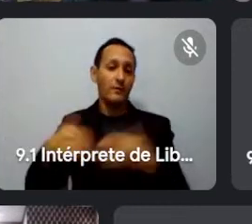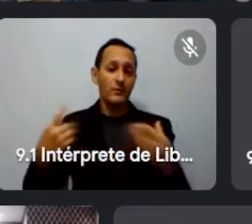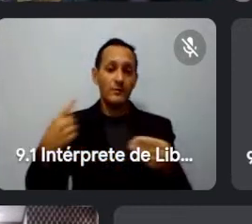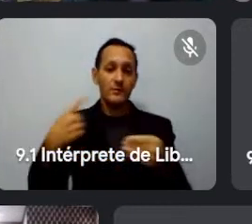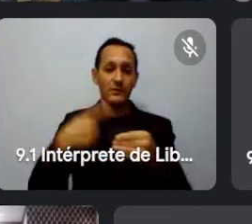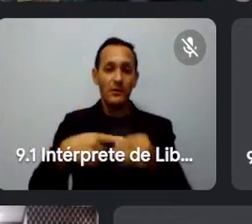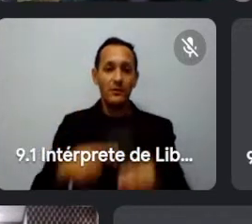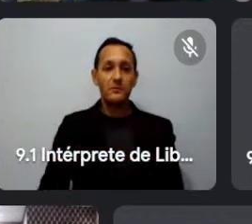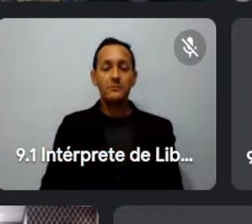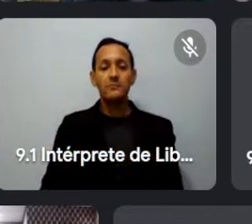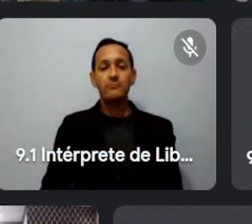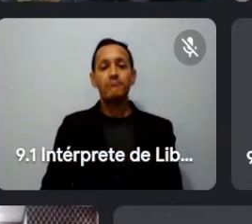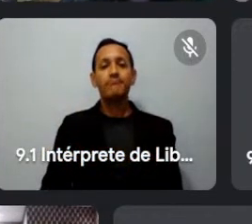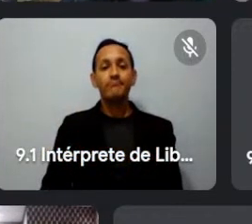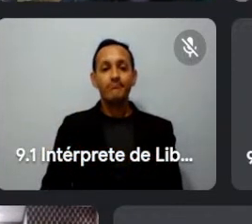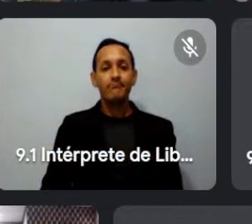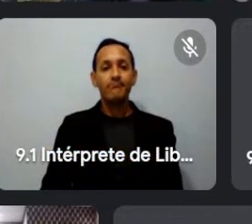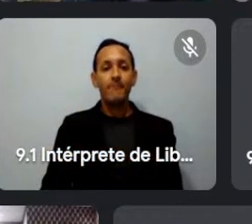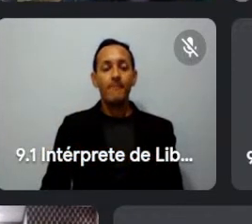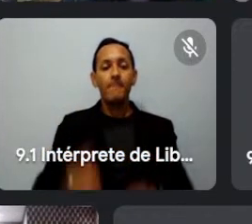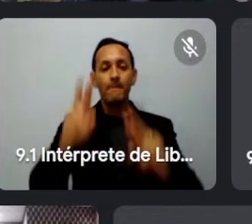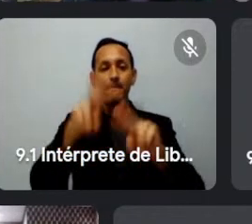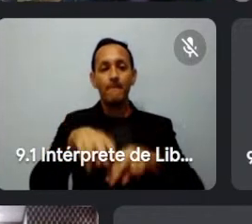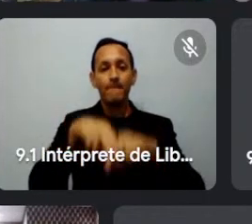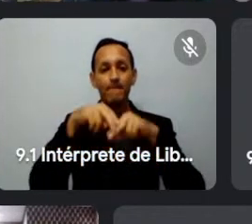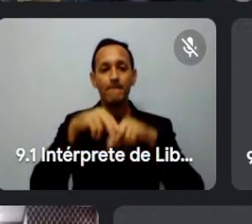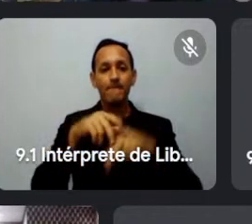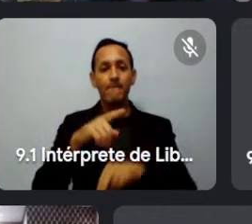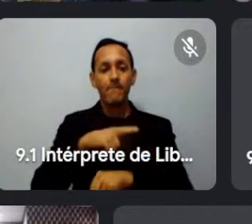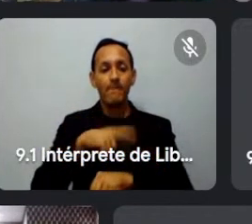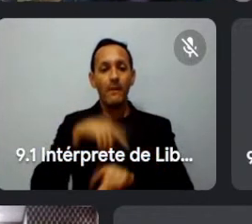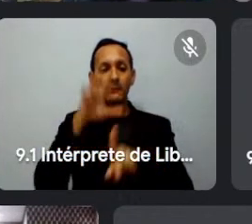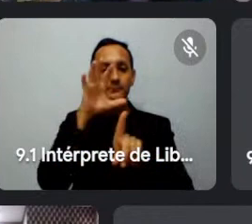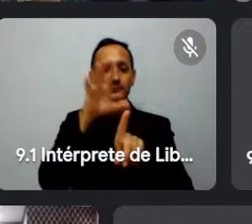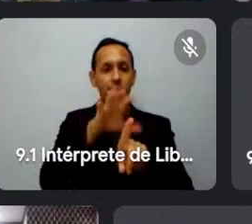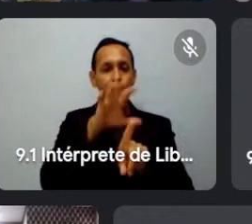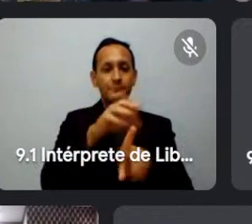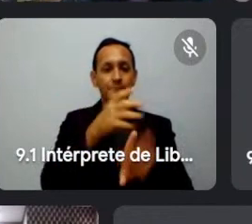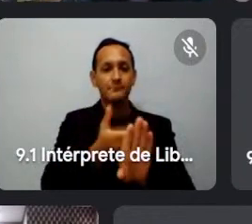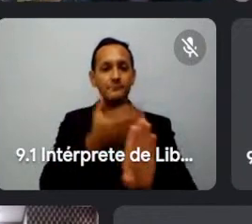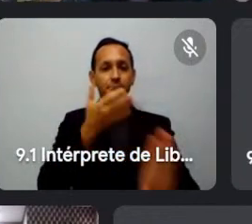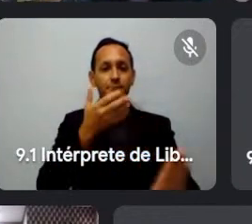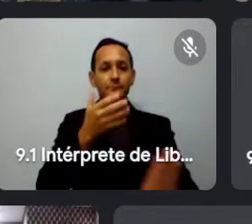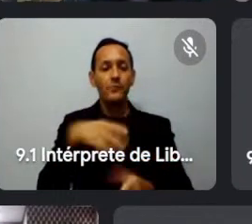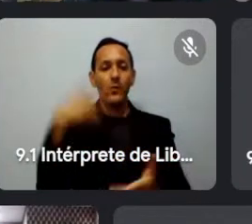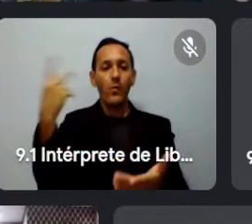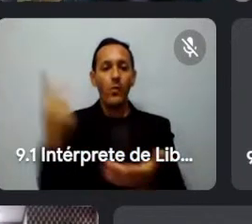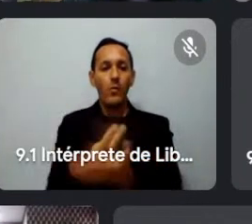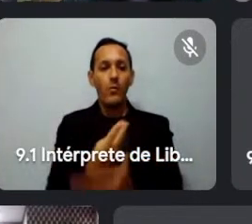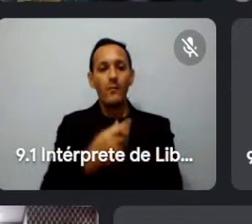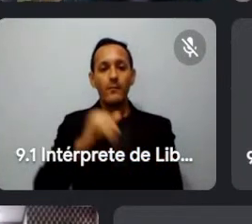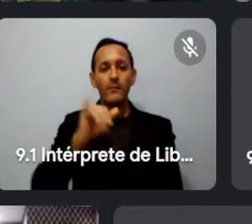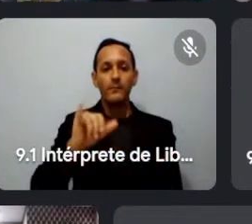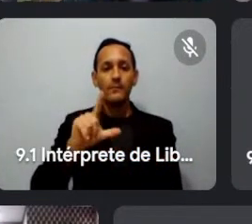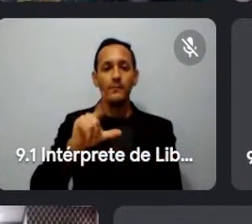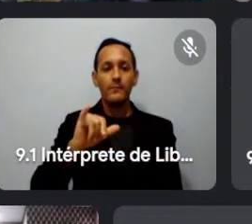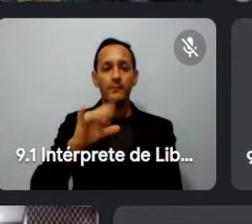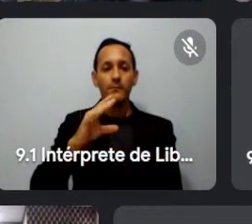aí e se afasta a efetiva influência no início tu no